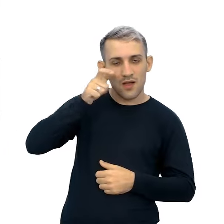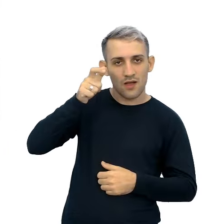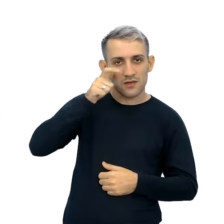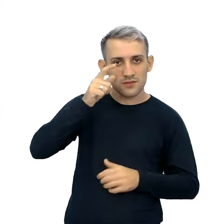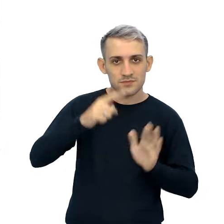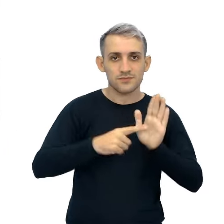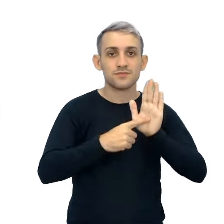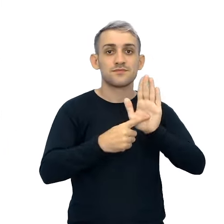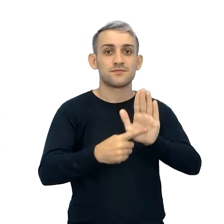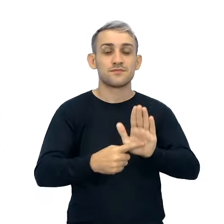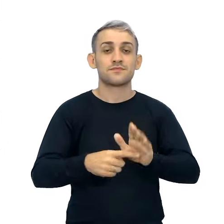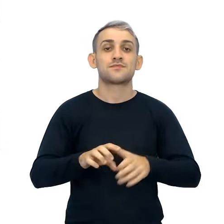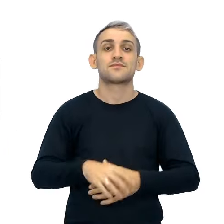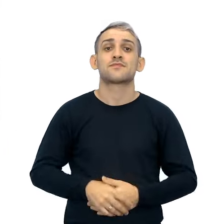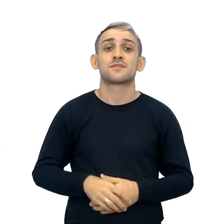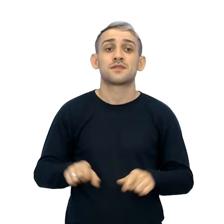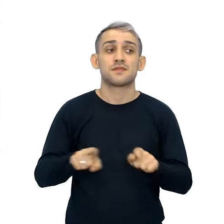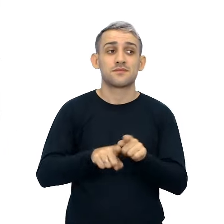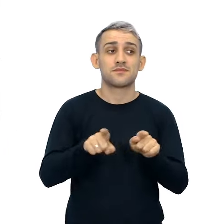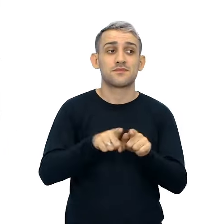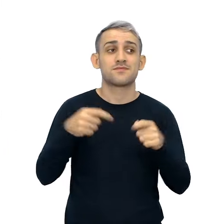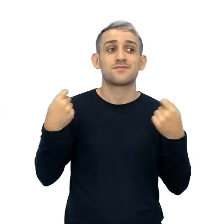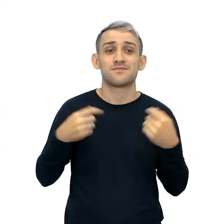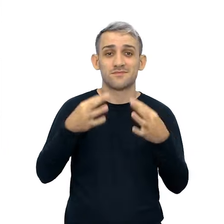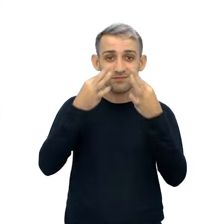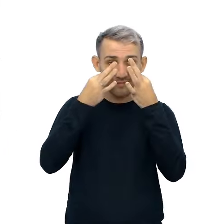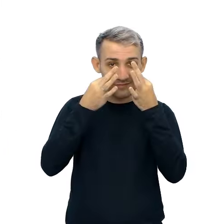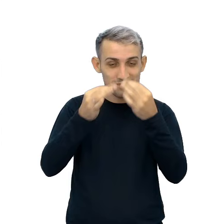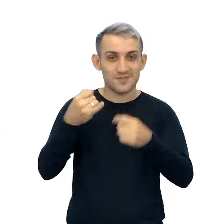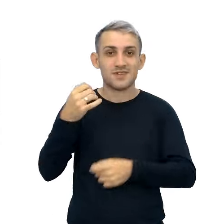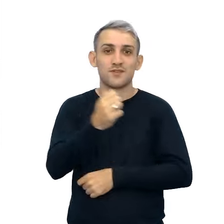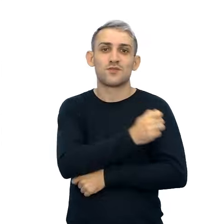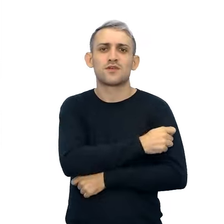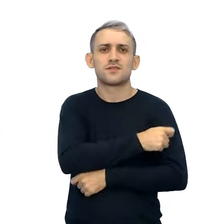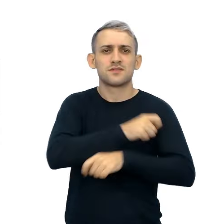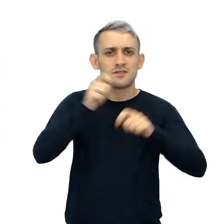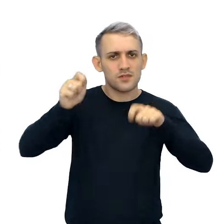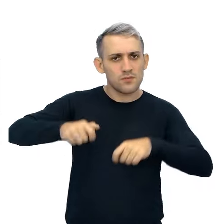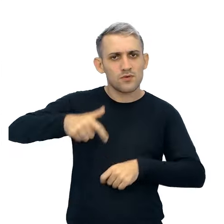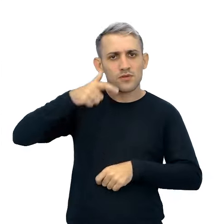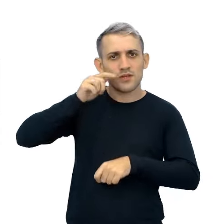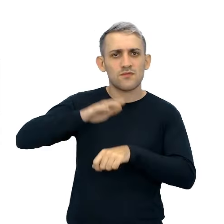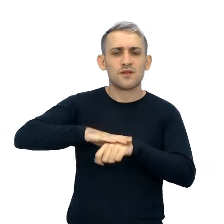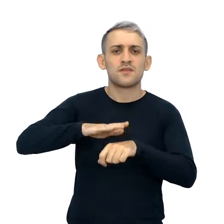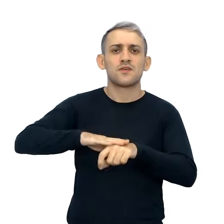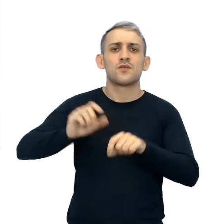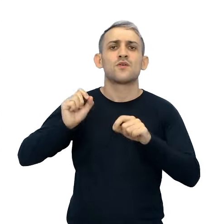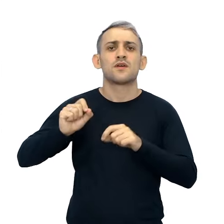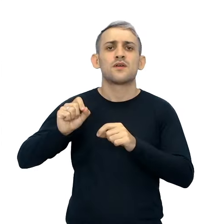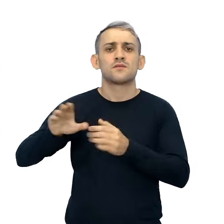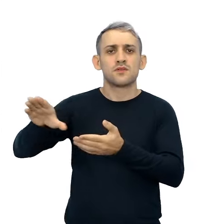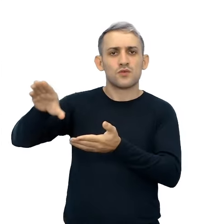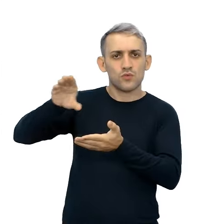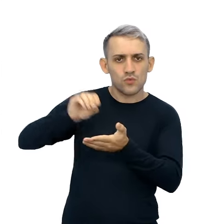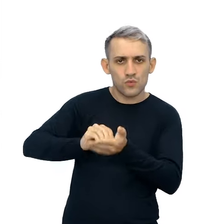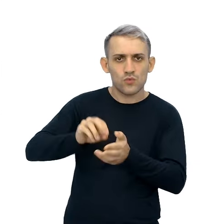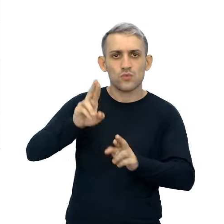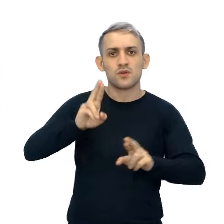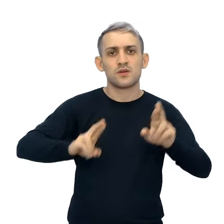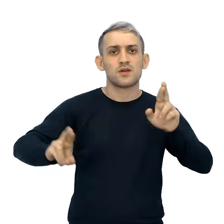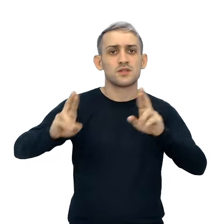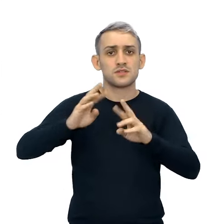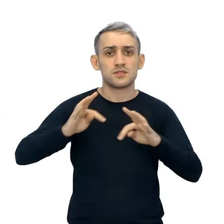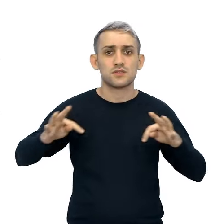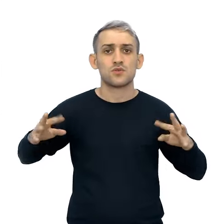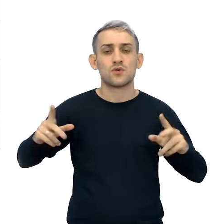apresentação. É preciso observar se os estudantes conseguiram fazer uma releitura, uma revisão de